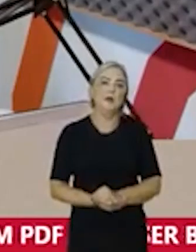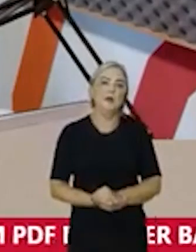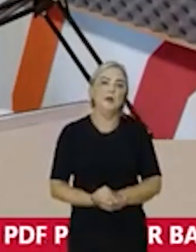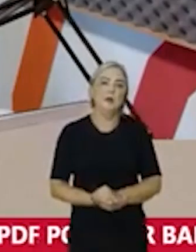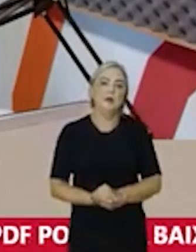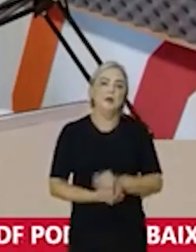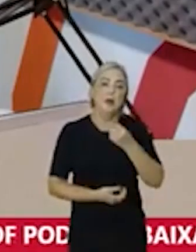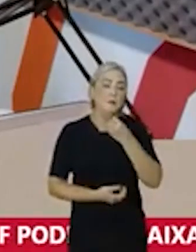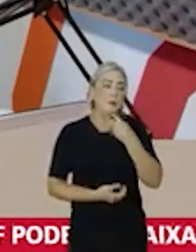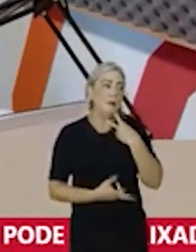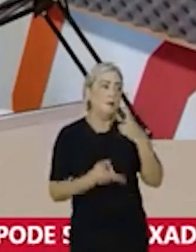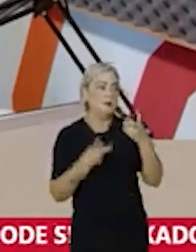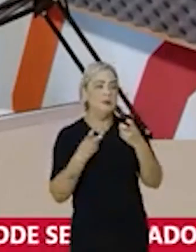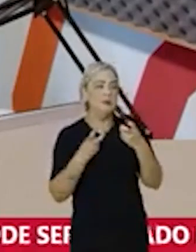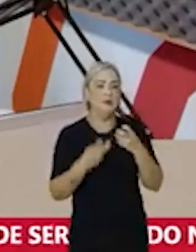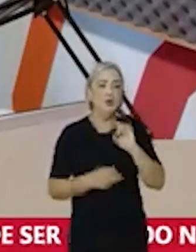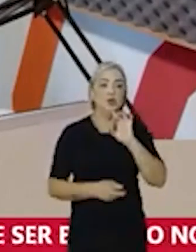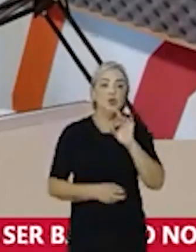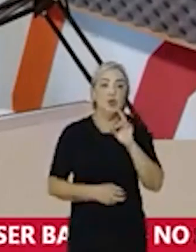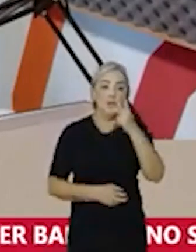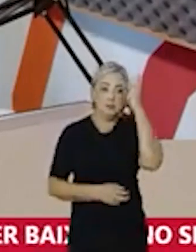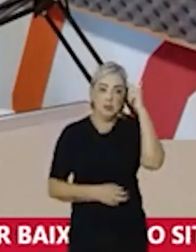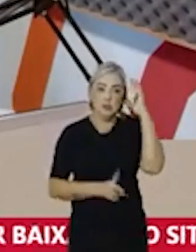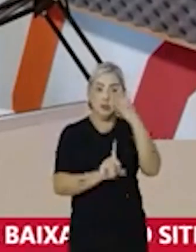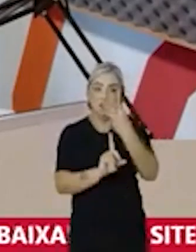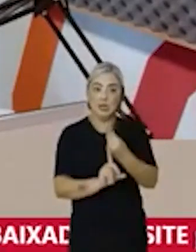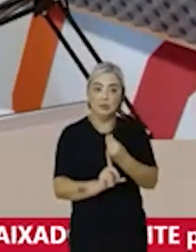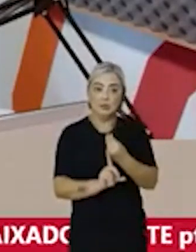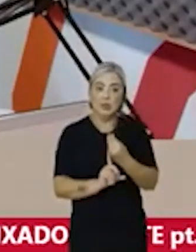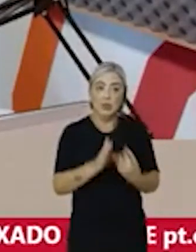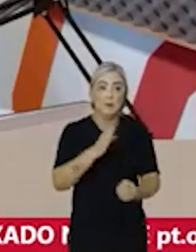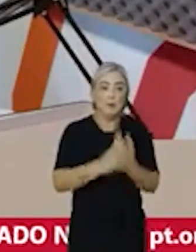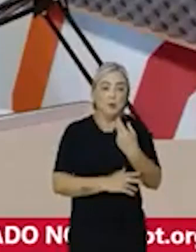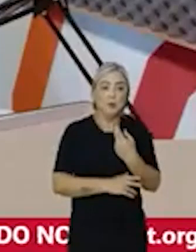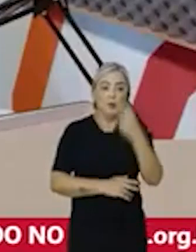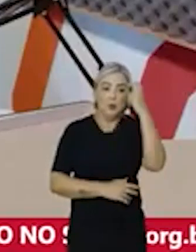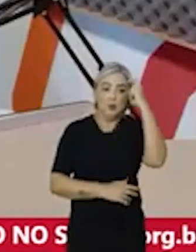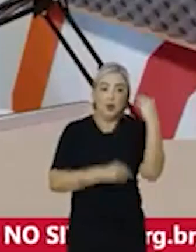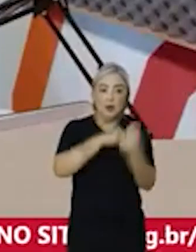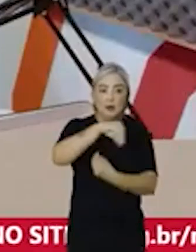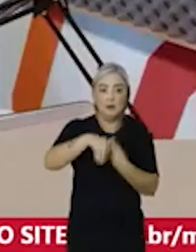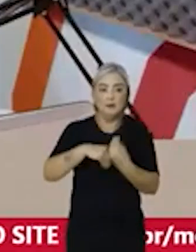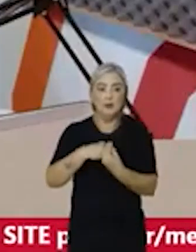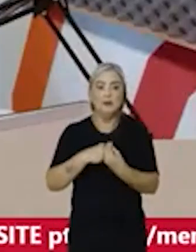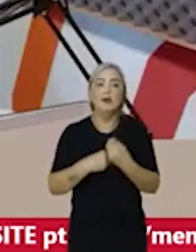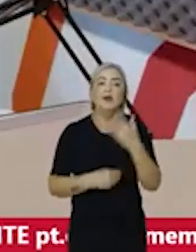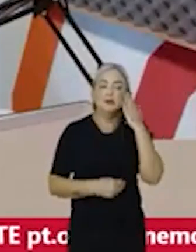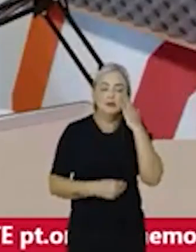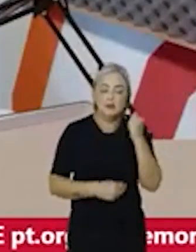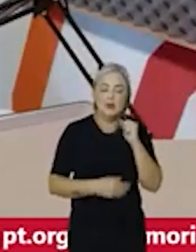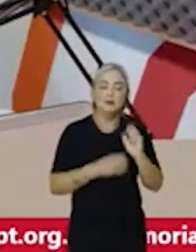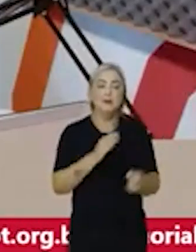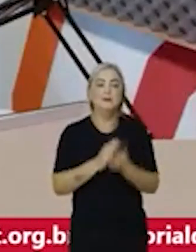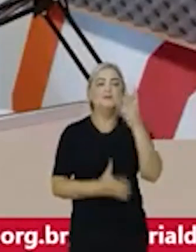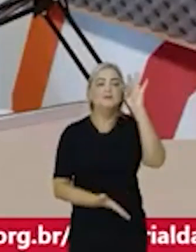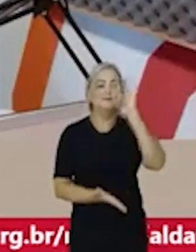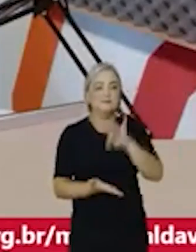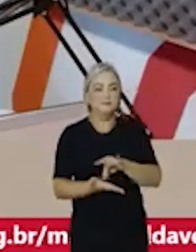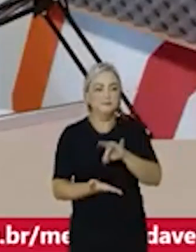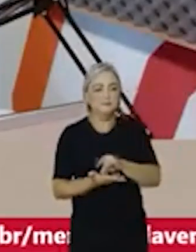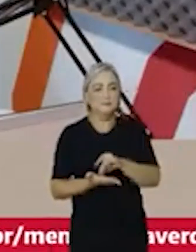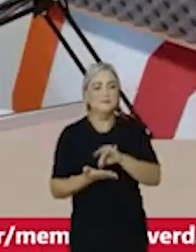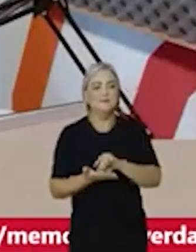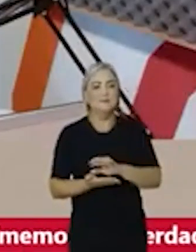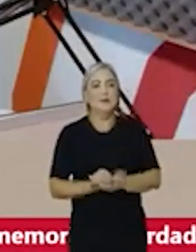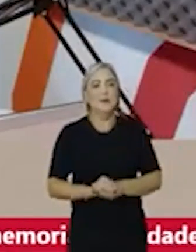Bem observado, Juca. Só os artistas e os produtores culturais, as pessoas envolvidas nessa cadeia, sabem o que está acontecendo de fato, né? Porque está